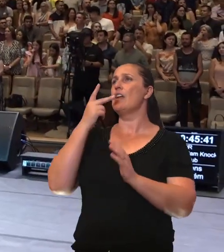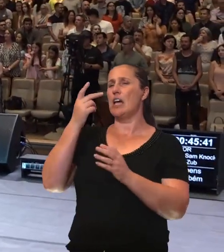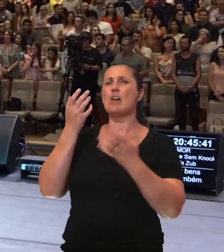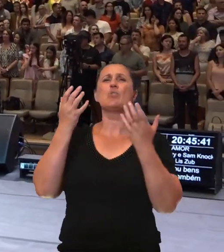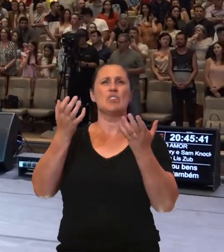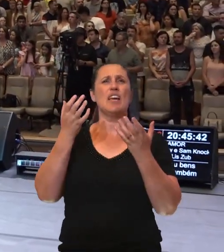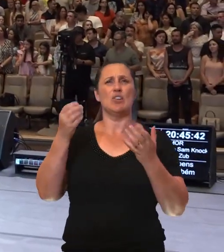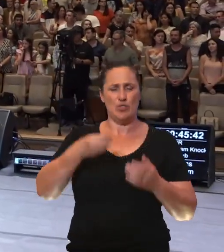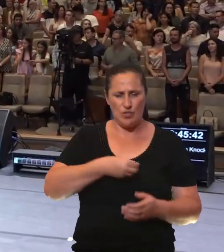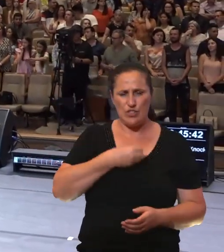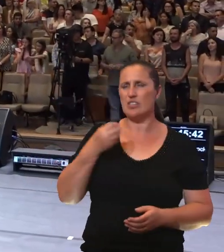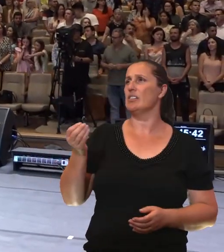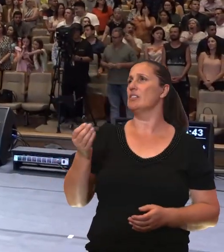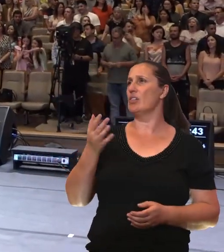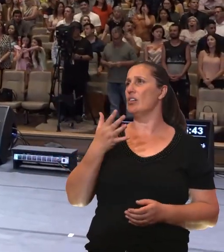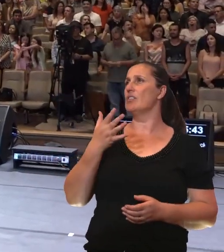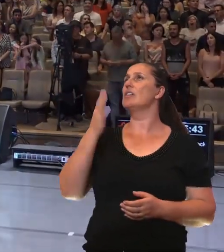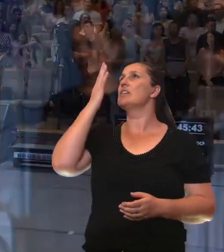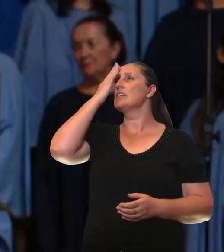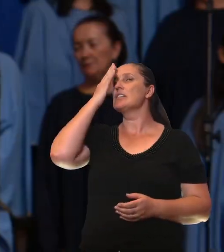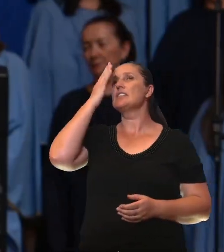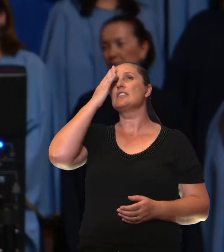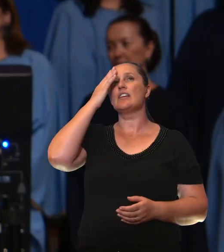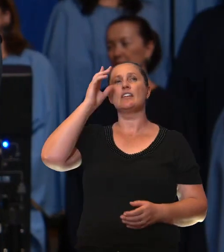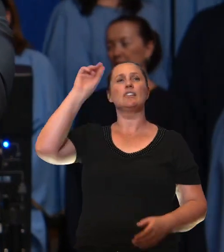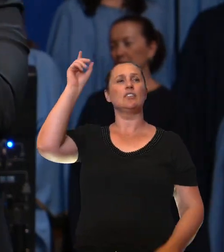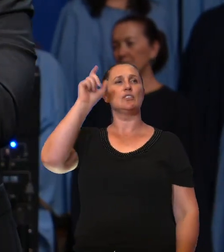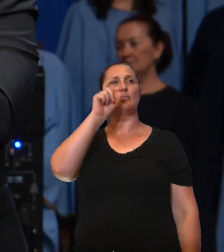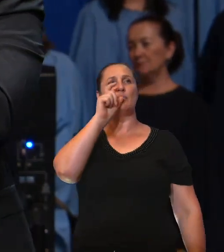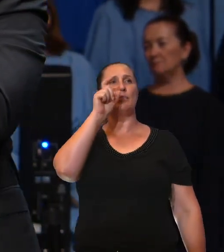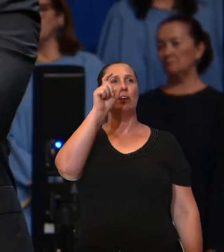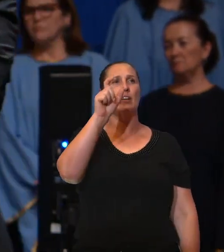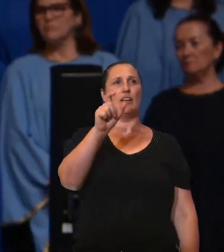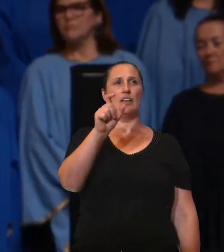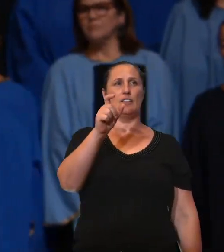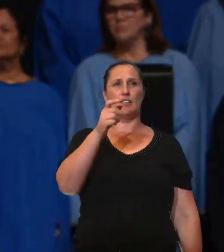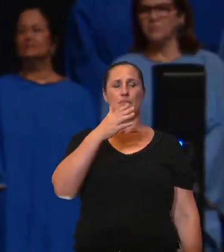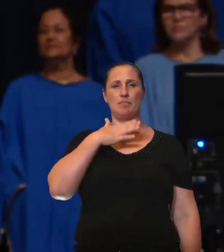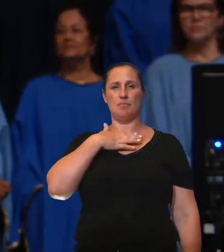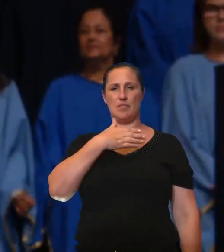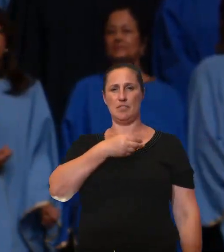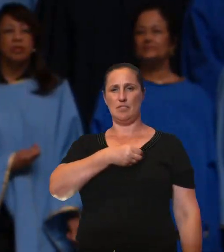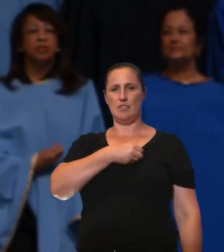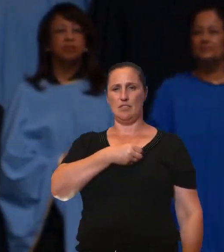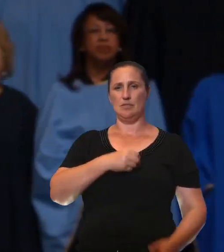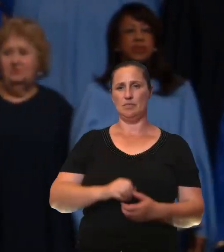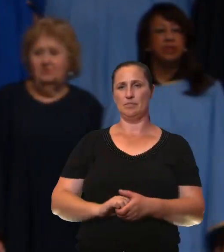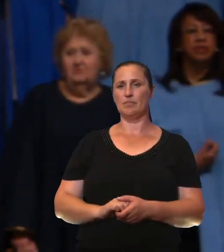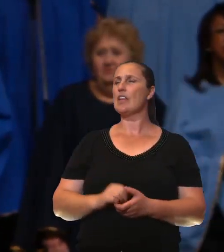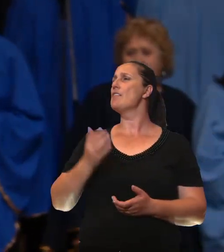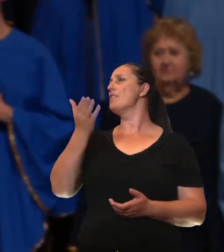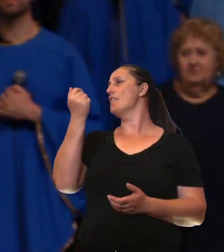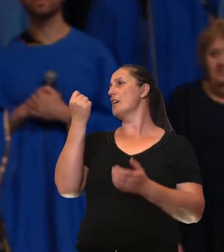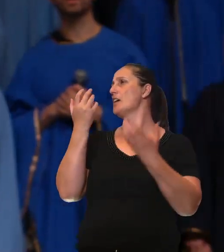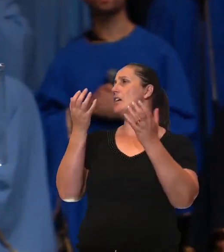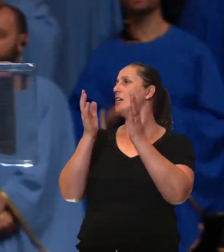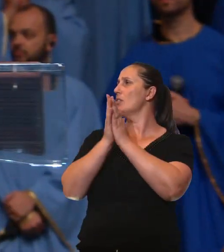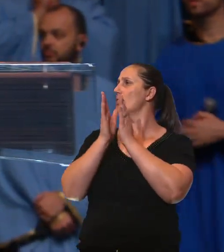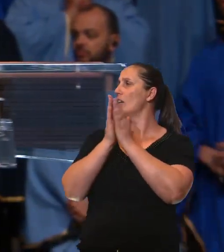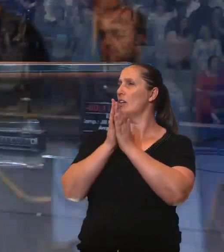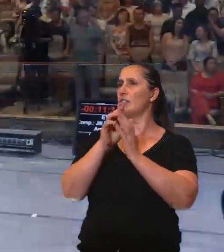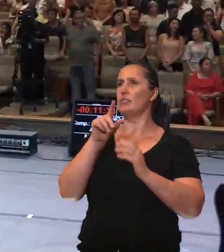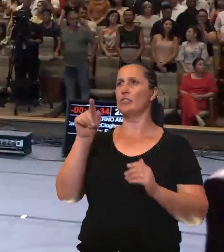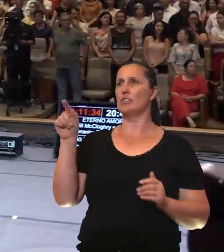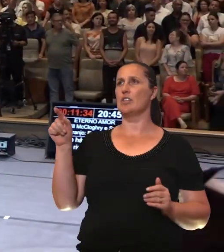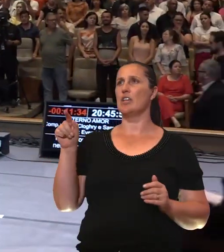nova vida. Eu sei que Deus tem uma palavra sobre a minha vida. Vem, eu quero orar por você. Deus me